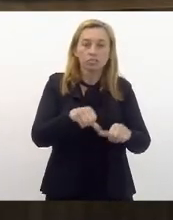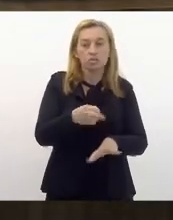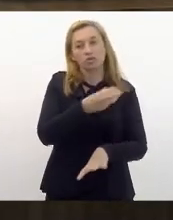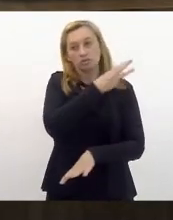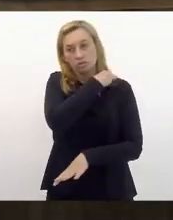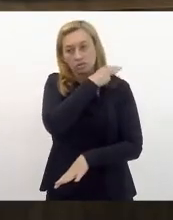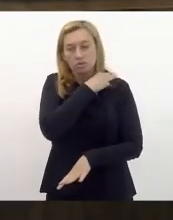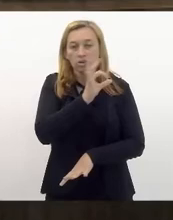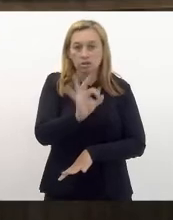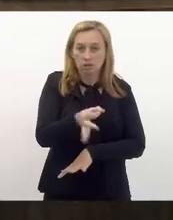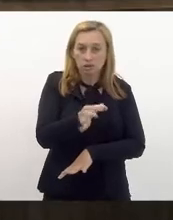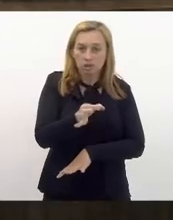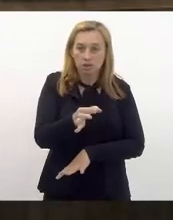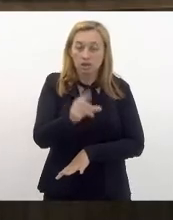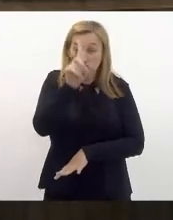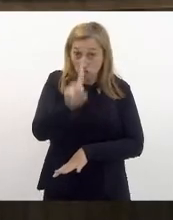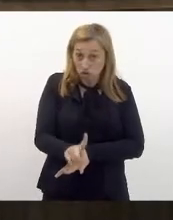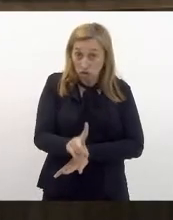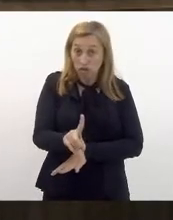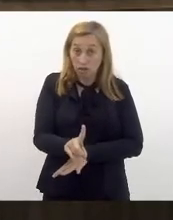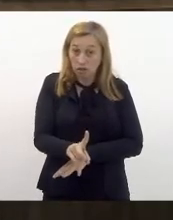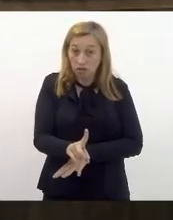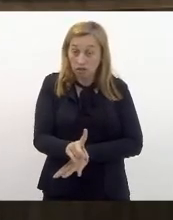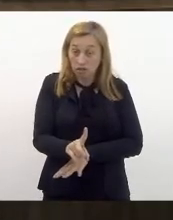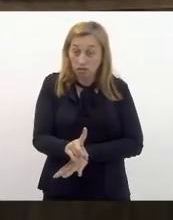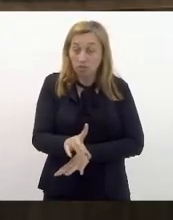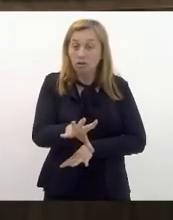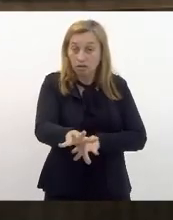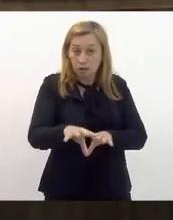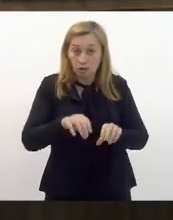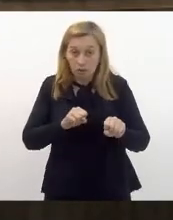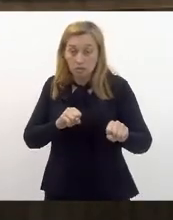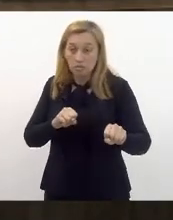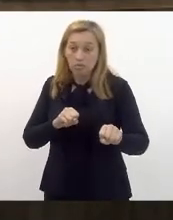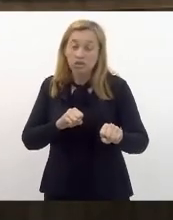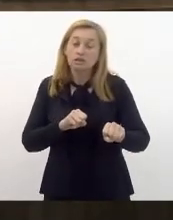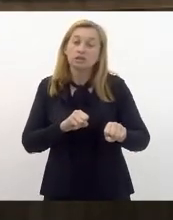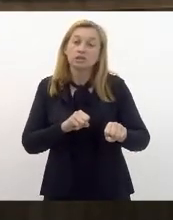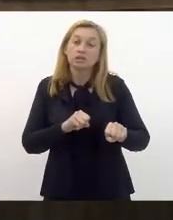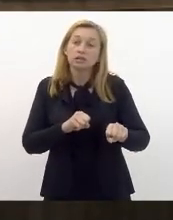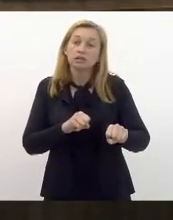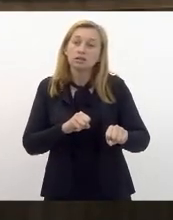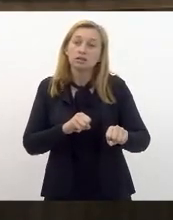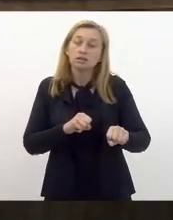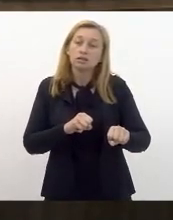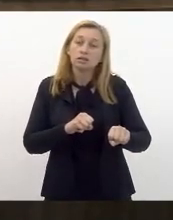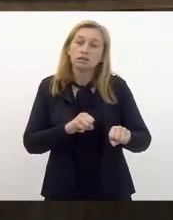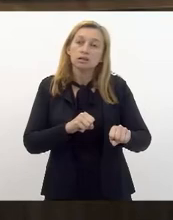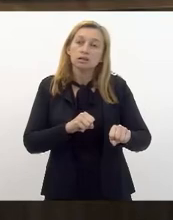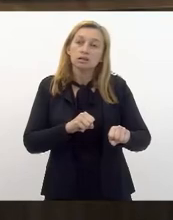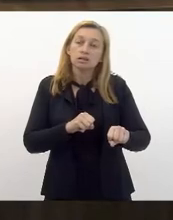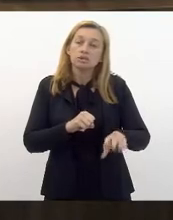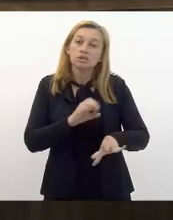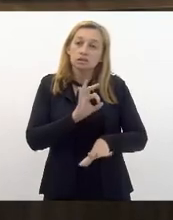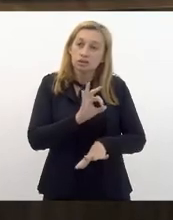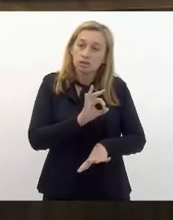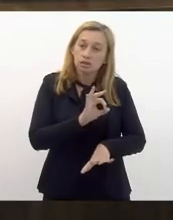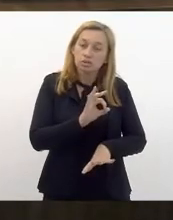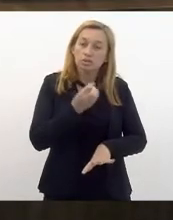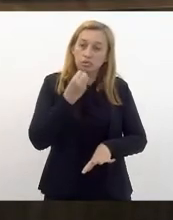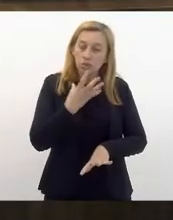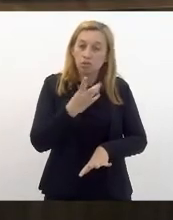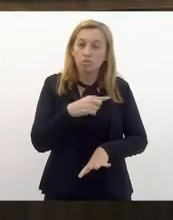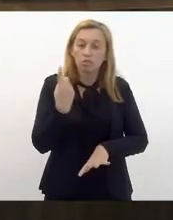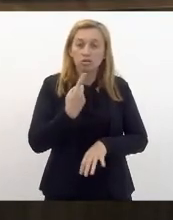médio garantindo o direito a uma formação né bastante consolidada